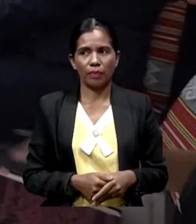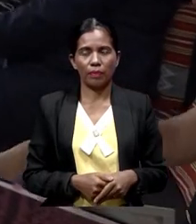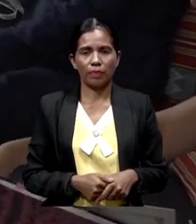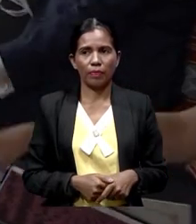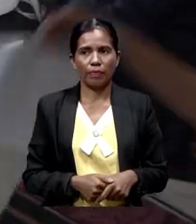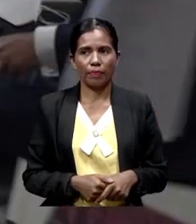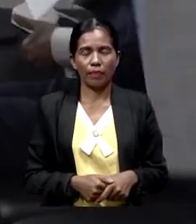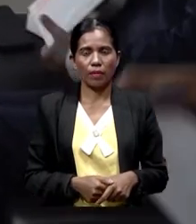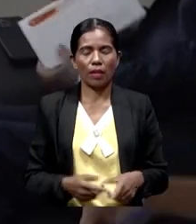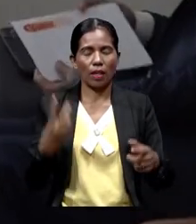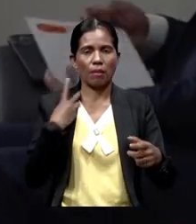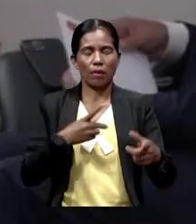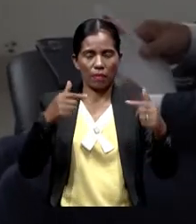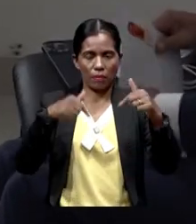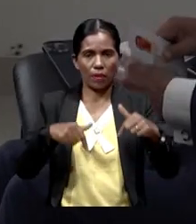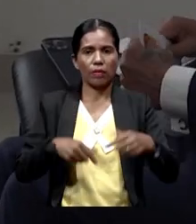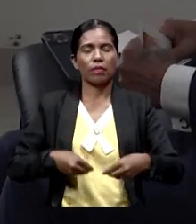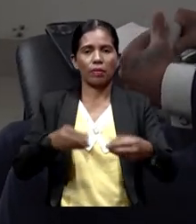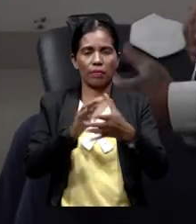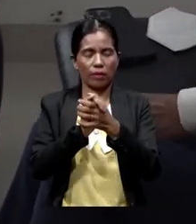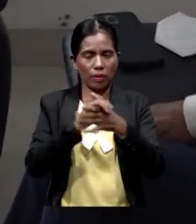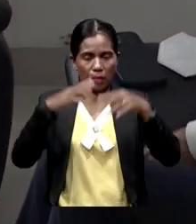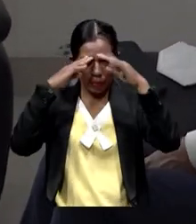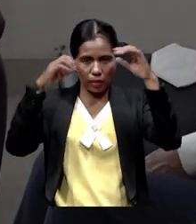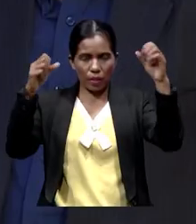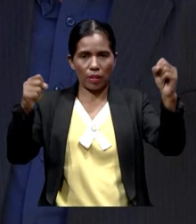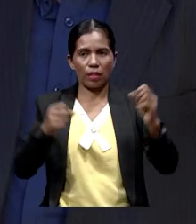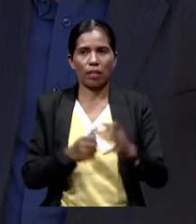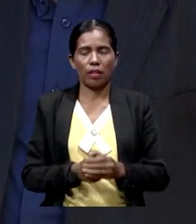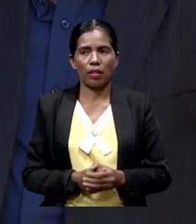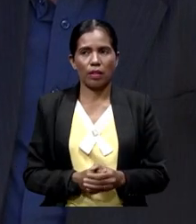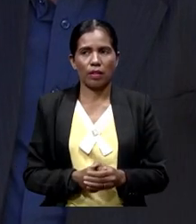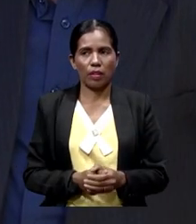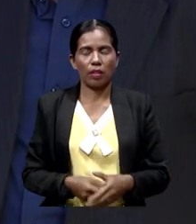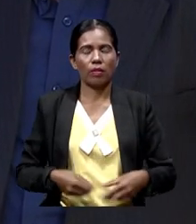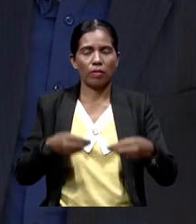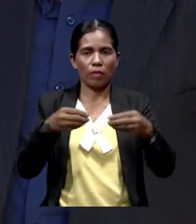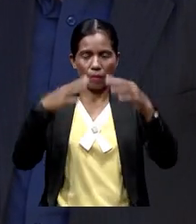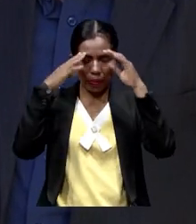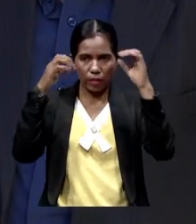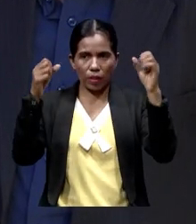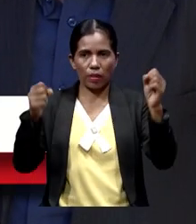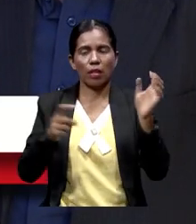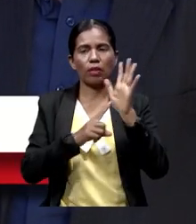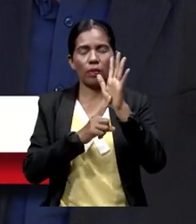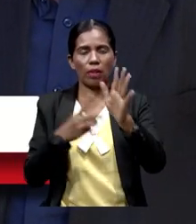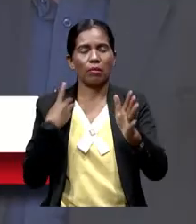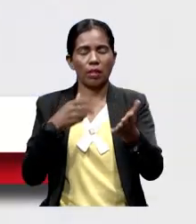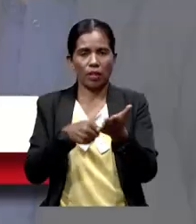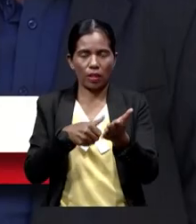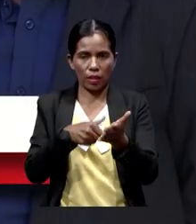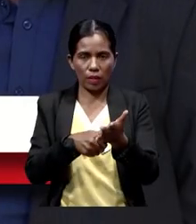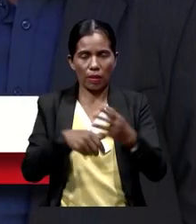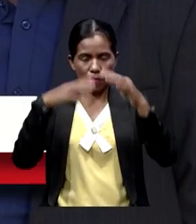Me cumprimento, Sr. Presidente. A ocasião não é de cumprimentar-vos formalmente, cumprimento, Sr. Presidente, no vosso atuante convite para o Sr. Presidente da